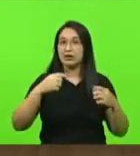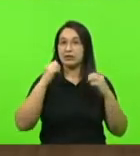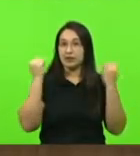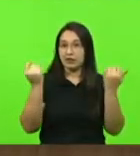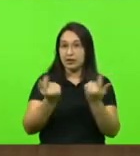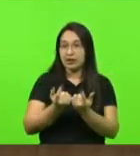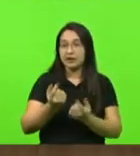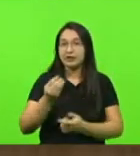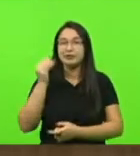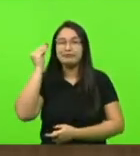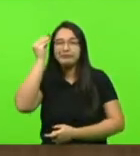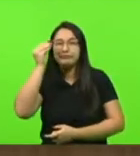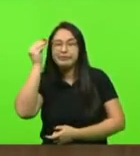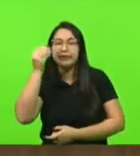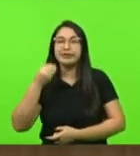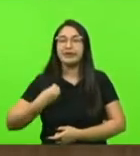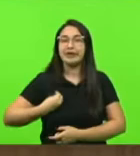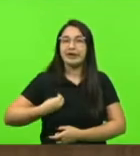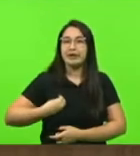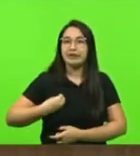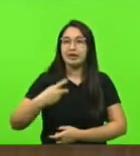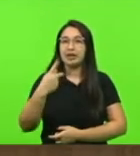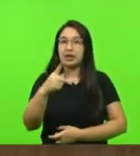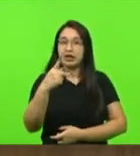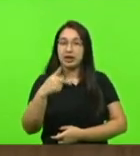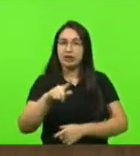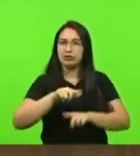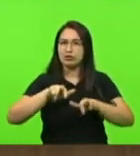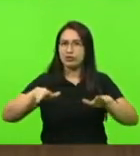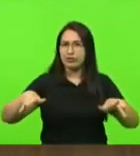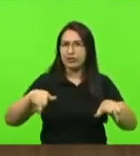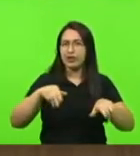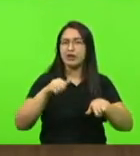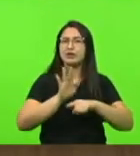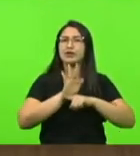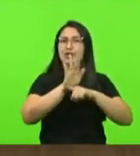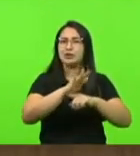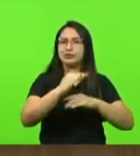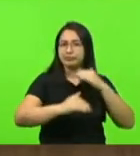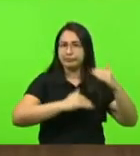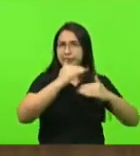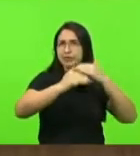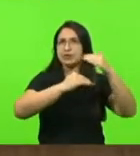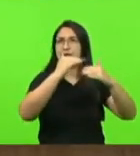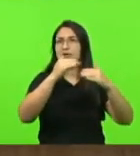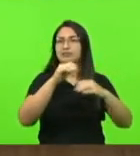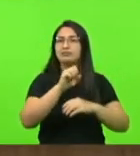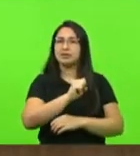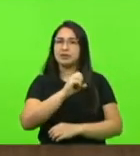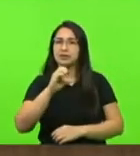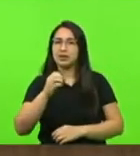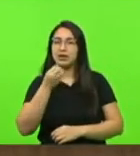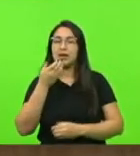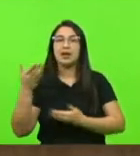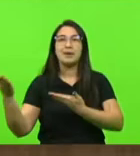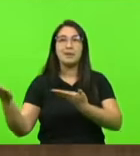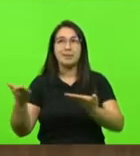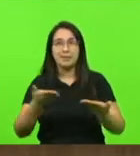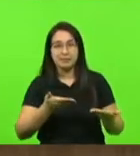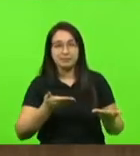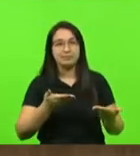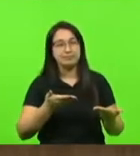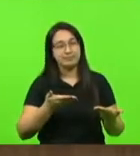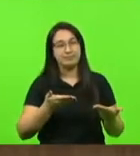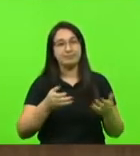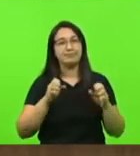de vida, o seu conteúdo e contribuirá com o desenvolvimento de Santa Catarina. Seja bem-vindo e